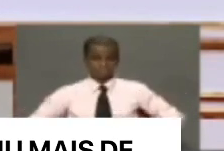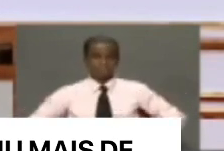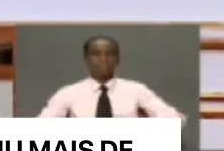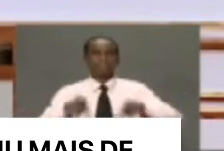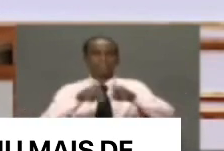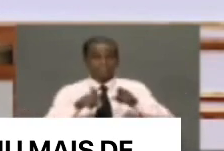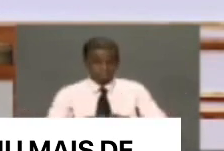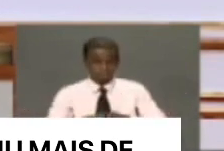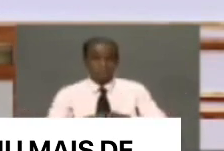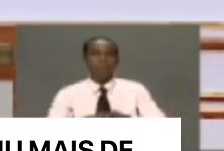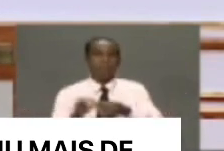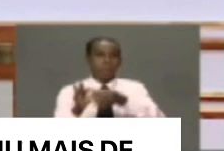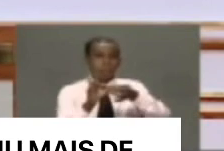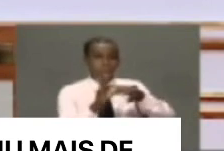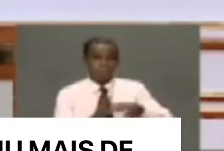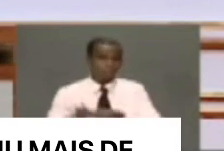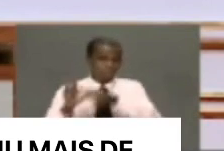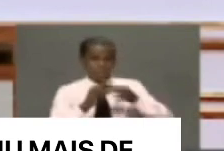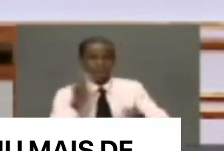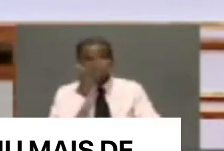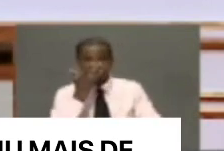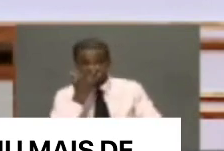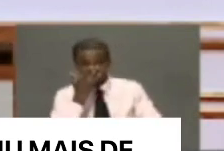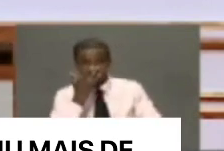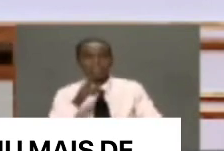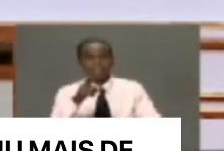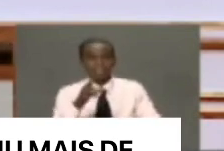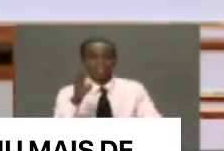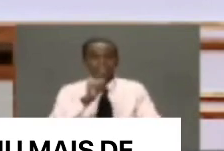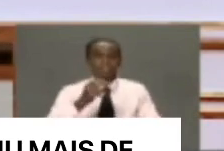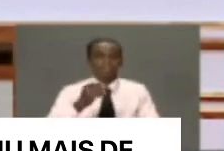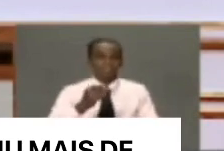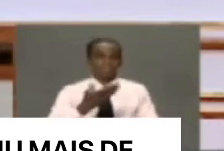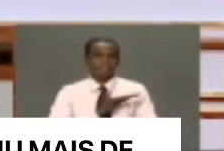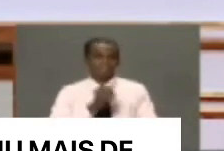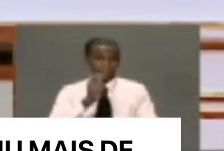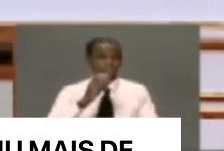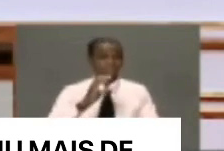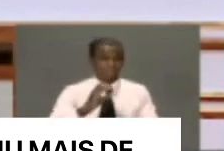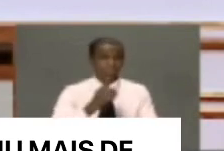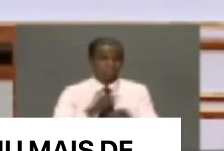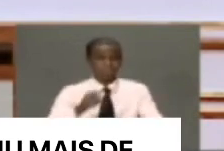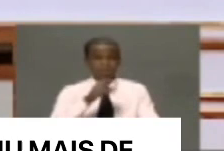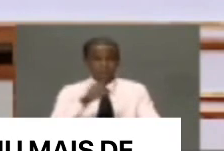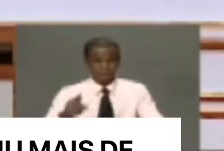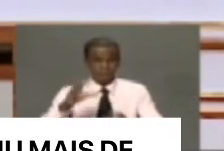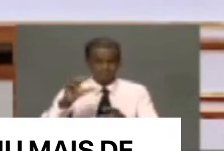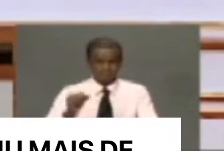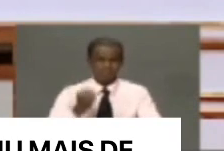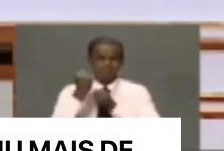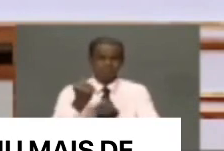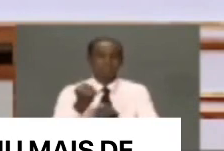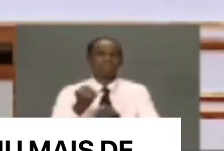a união africana acidente pela forma como liberaram a coordenação de esforços para que pudéssemos